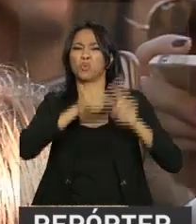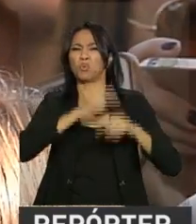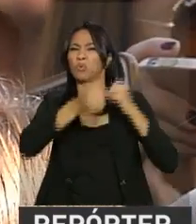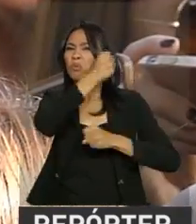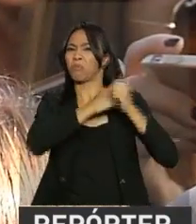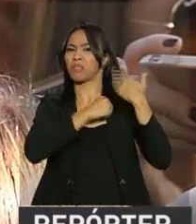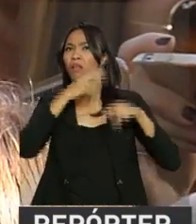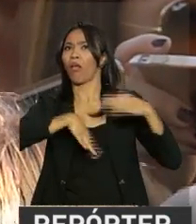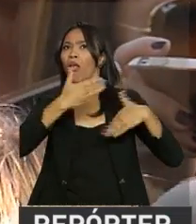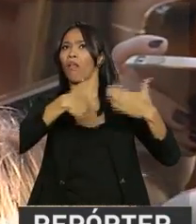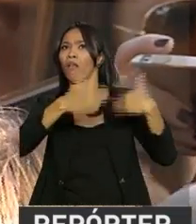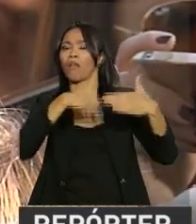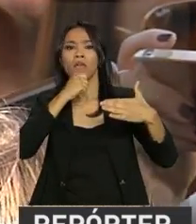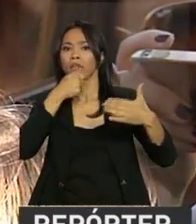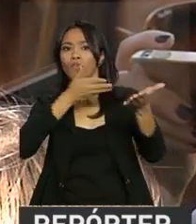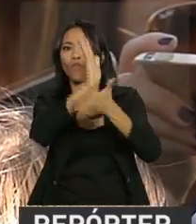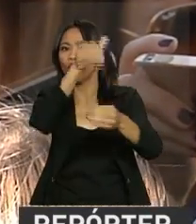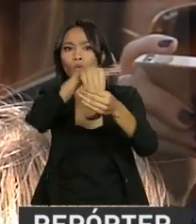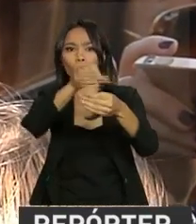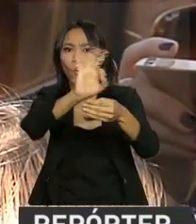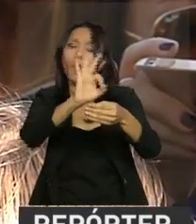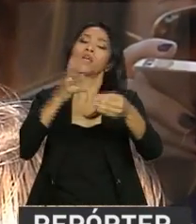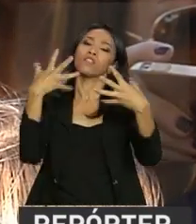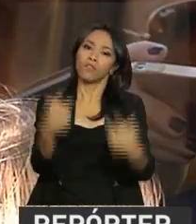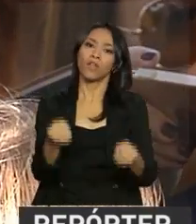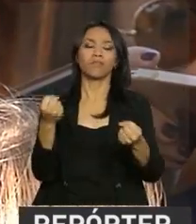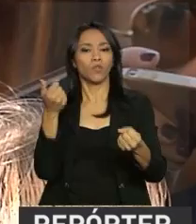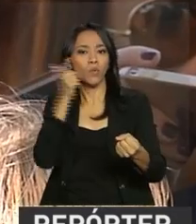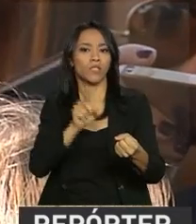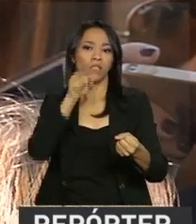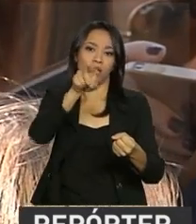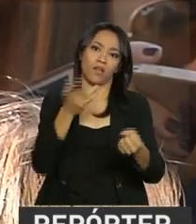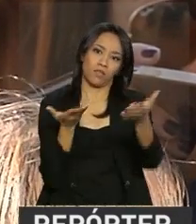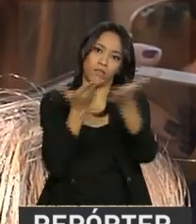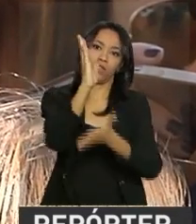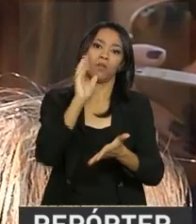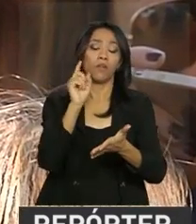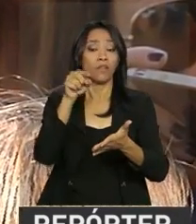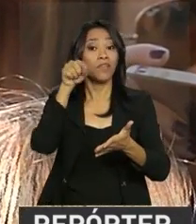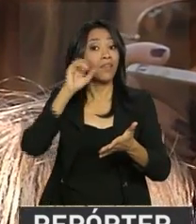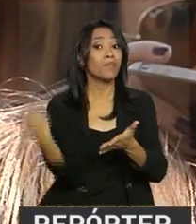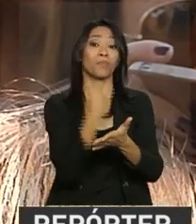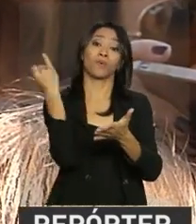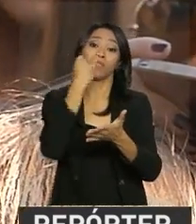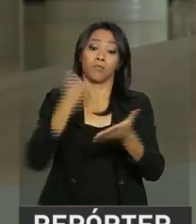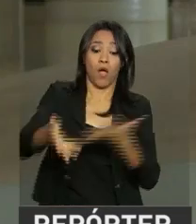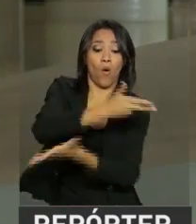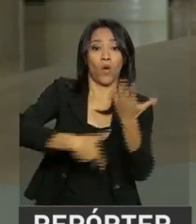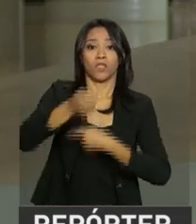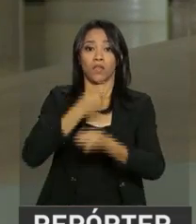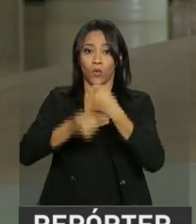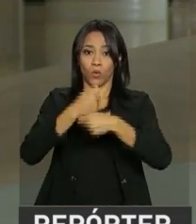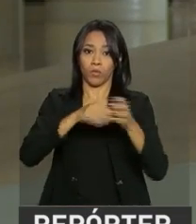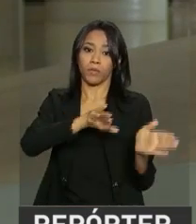sem votação nós vamos votar e vamos pro Senado obter também lá uma vitória importante nessa matéria que é fundamental para essa reuma da econia